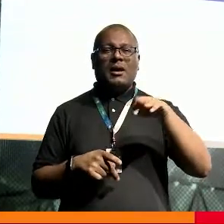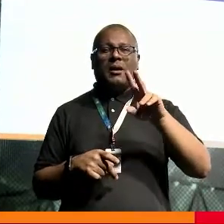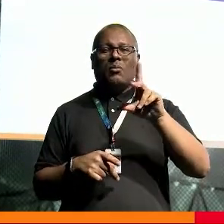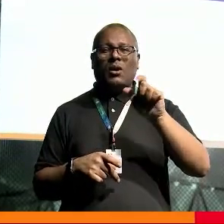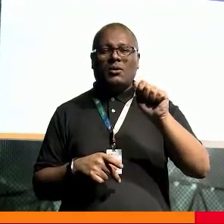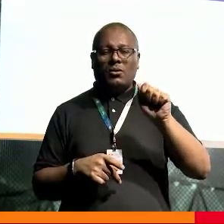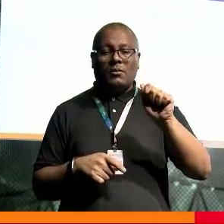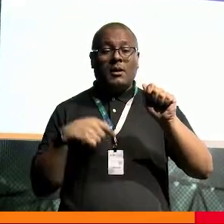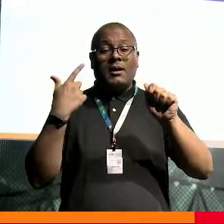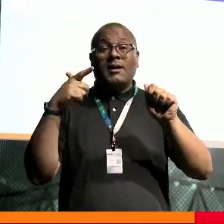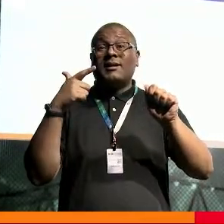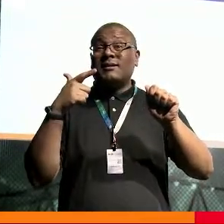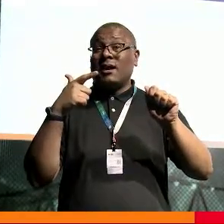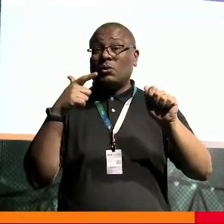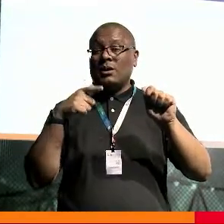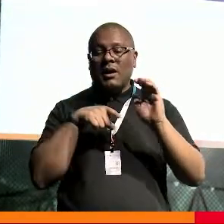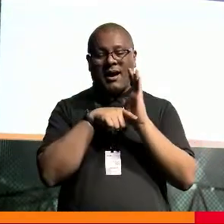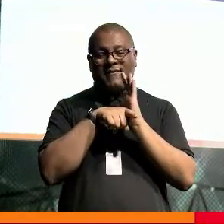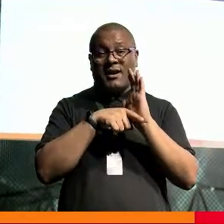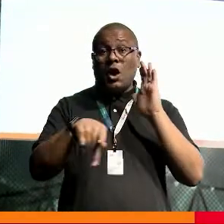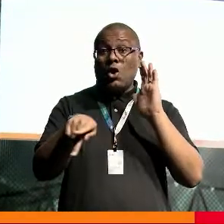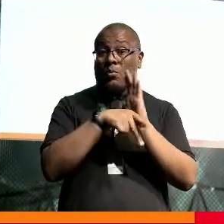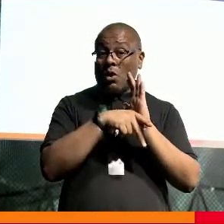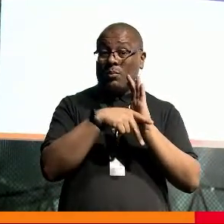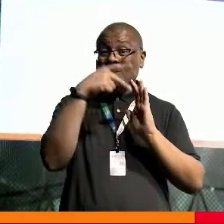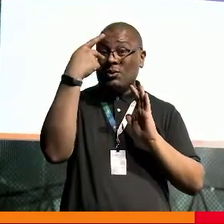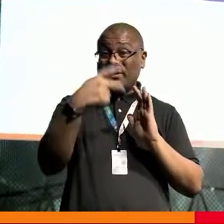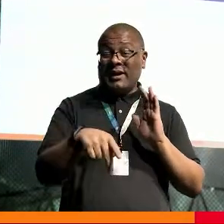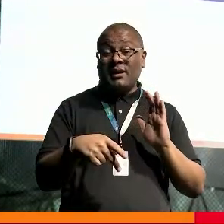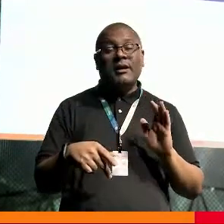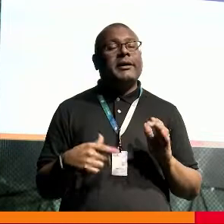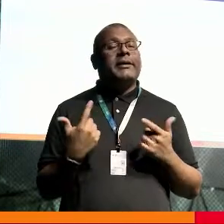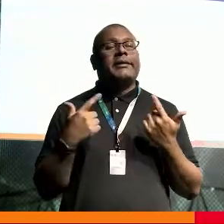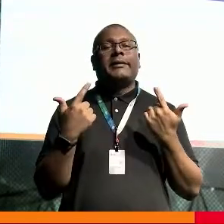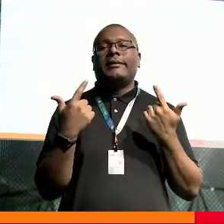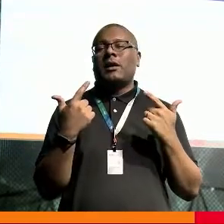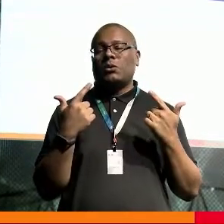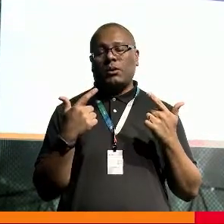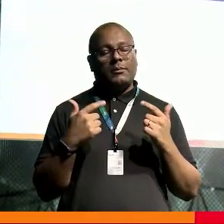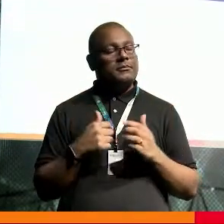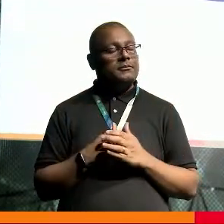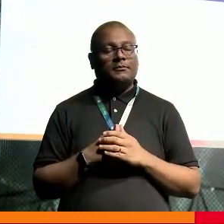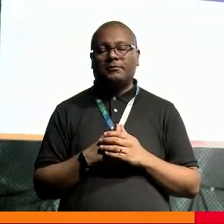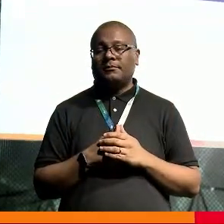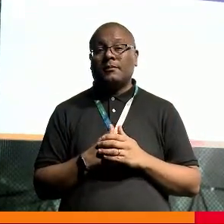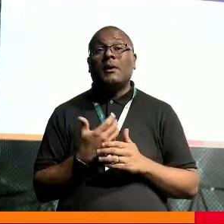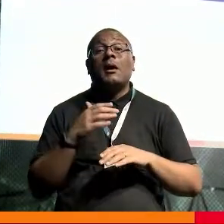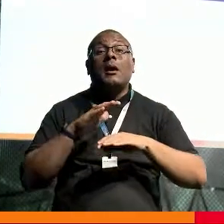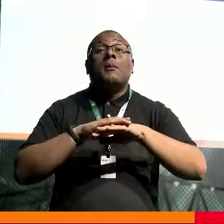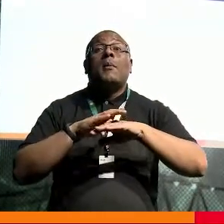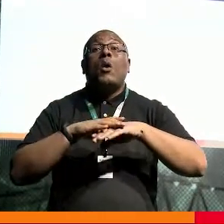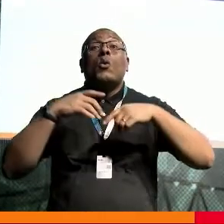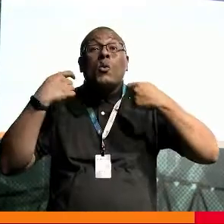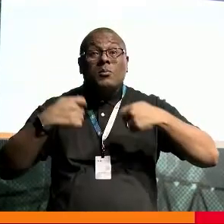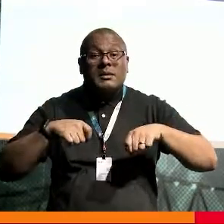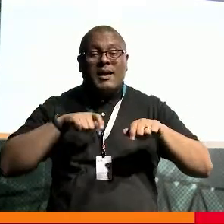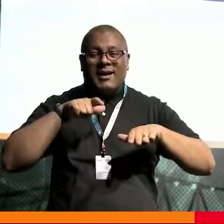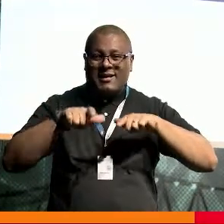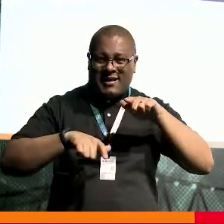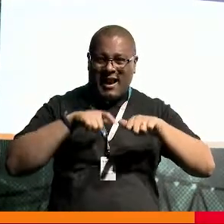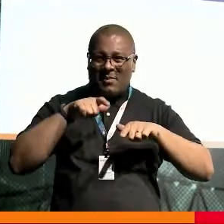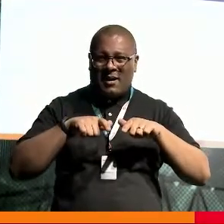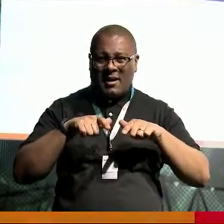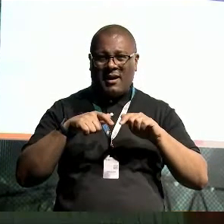um aplicativo que faz auditoria dos meus testes no meu aplicativo. Não. Quem for precisar trabalhar